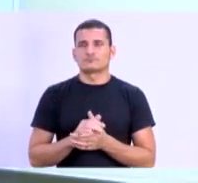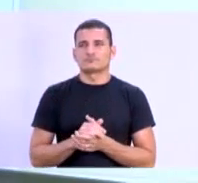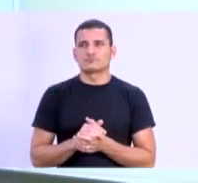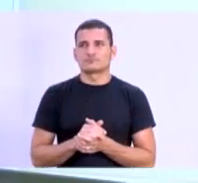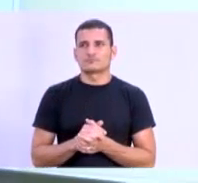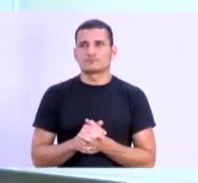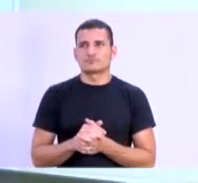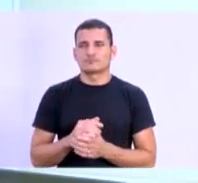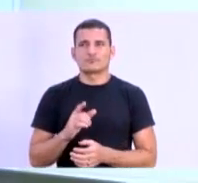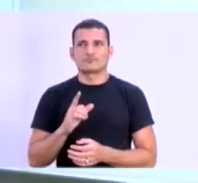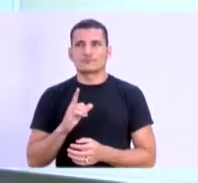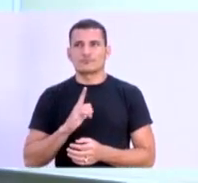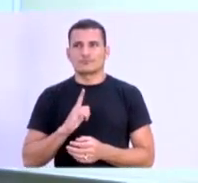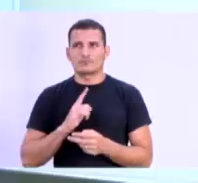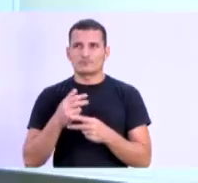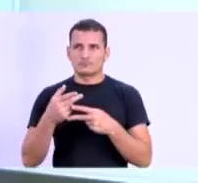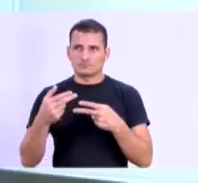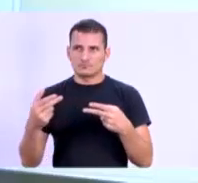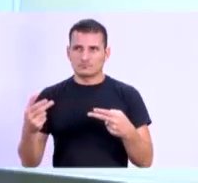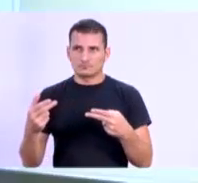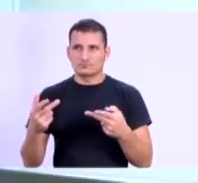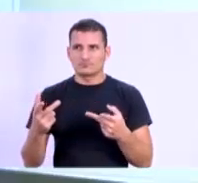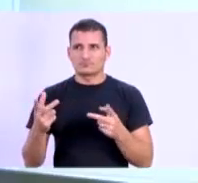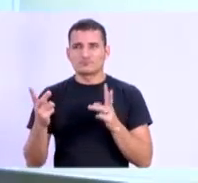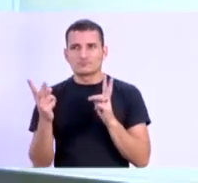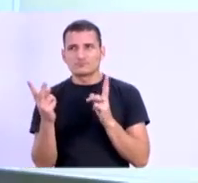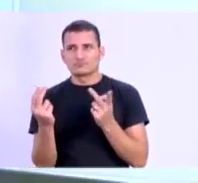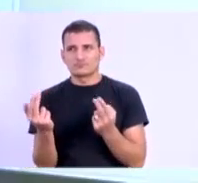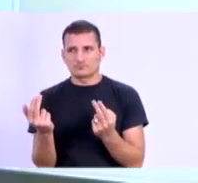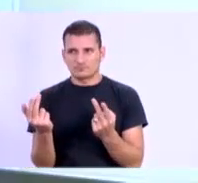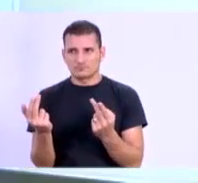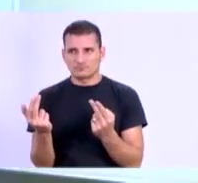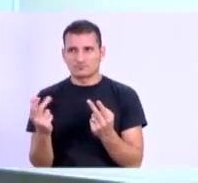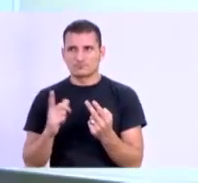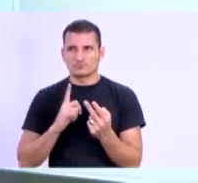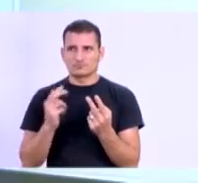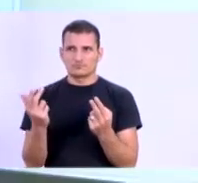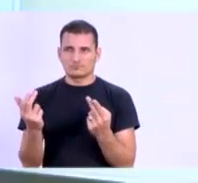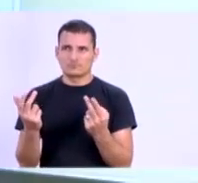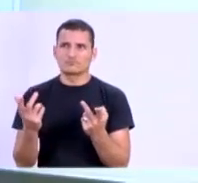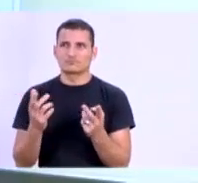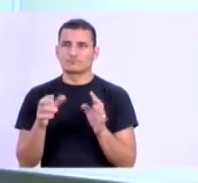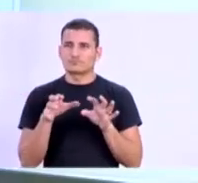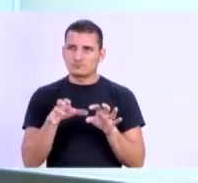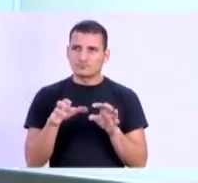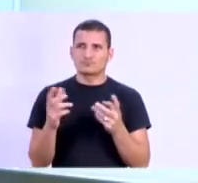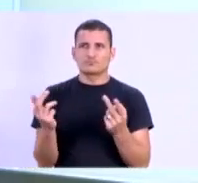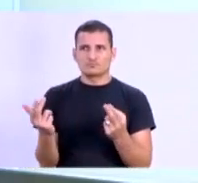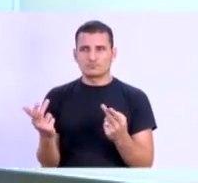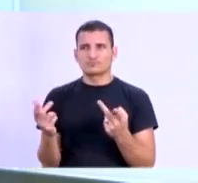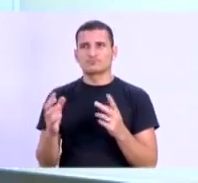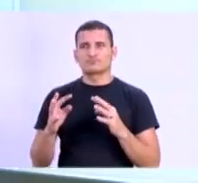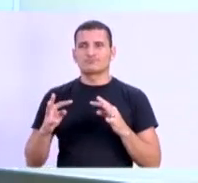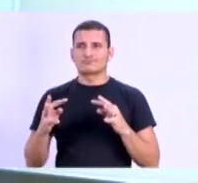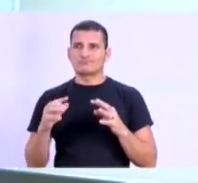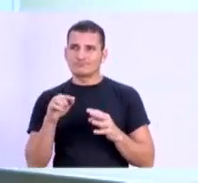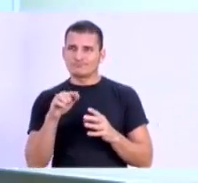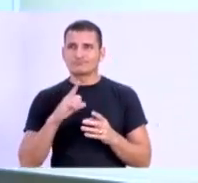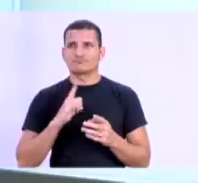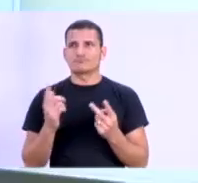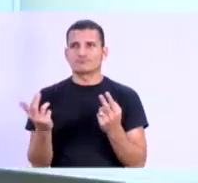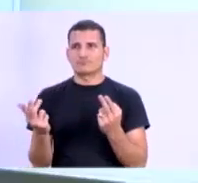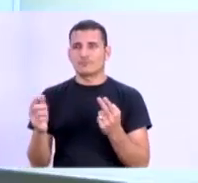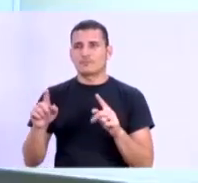né? Nós temos objetos que são iguais, né? Mesmas características, mesmos comportamentos, que está tudo ali. Mas eles